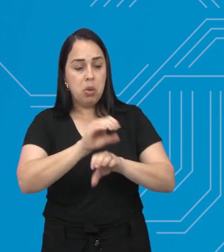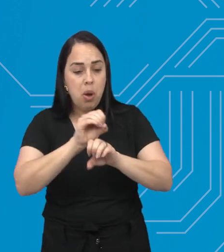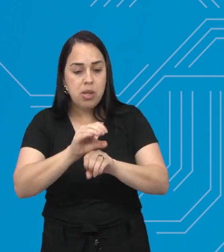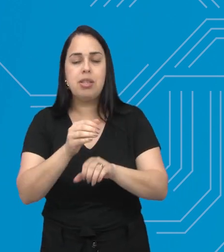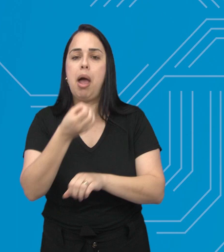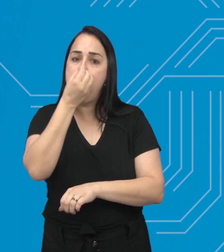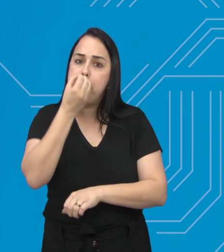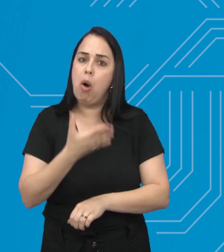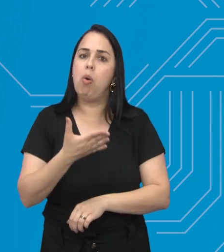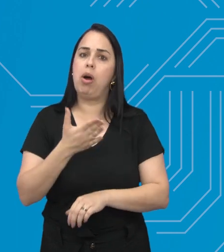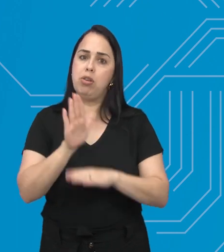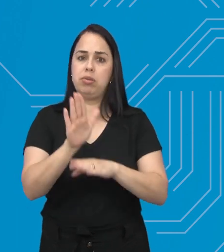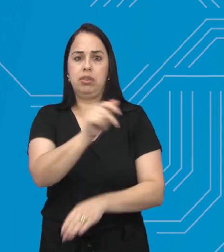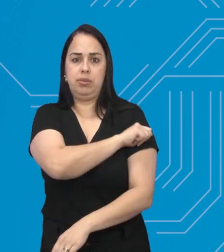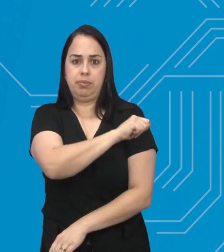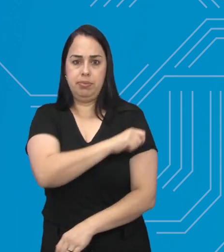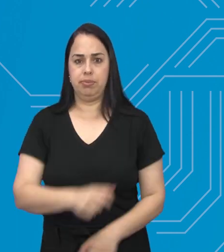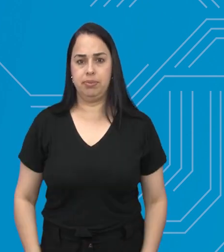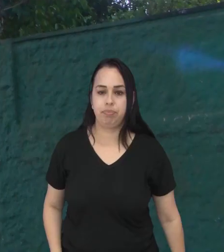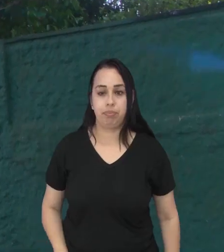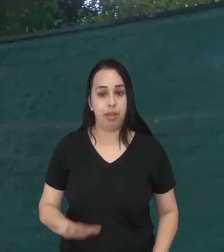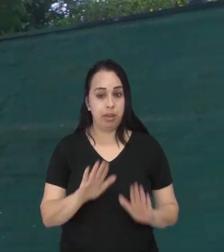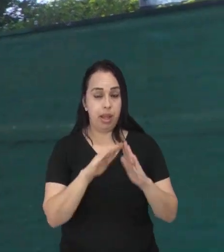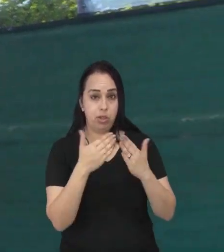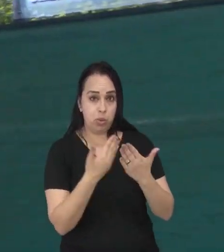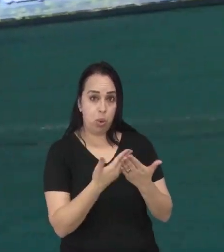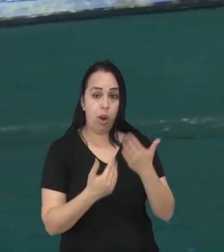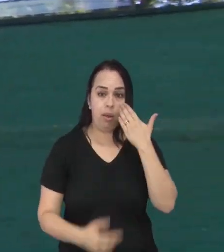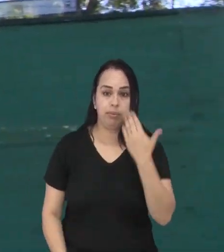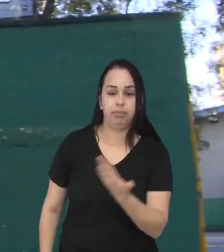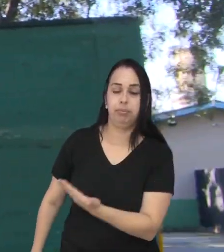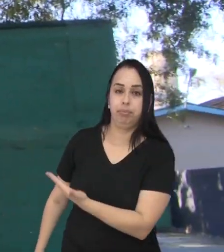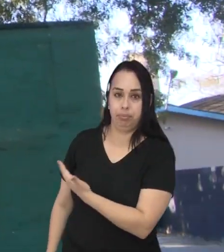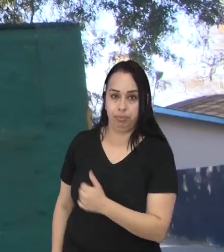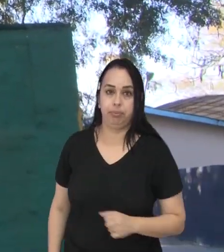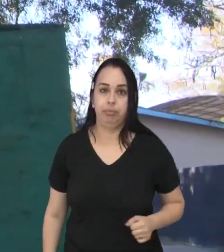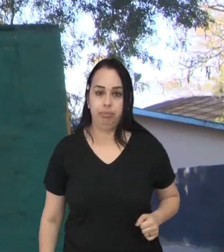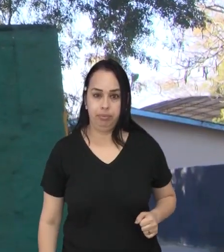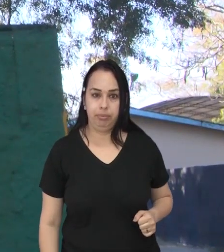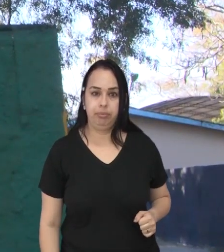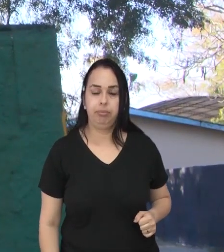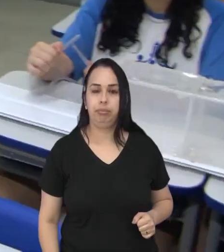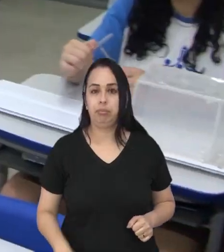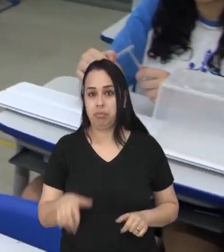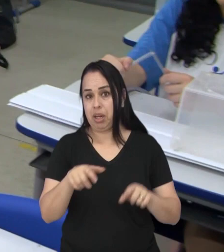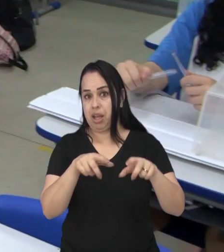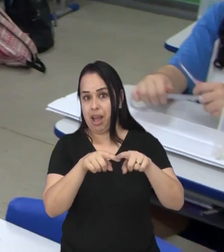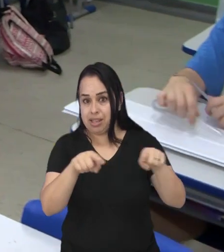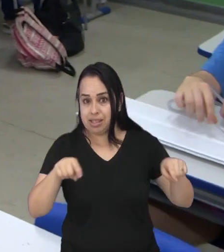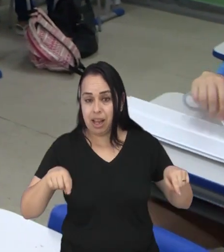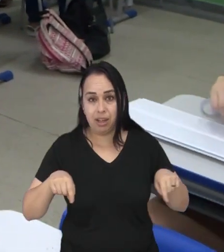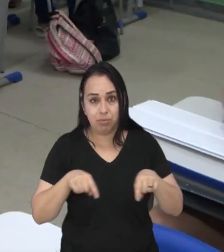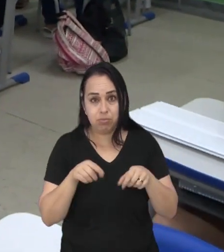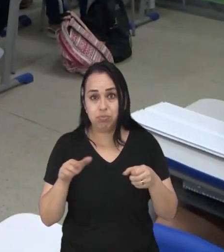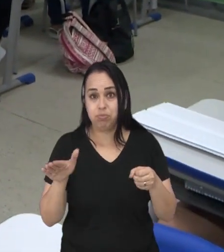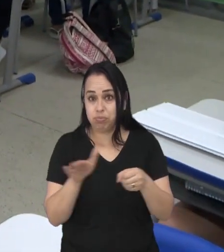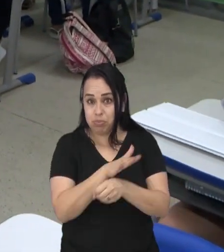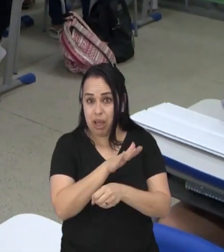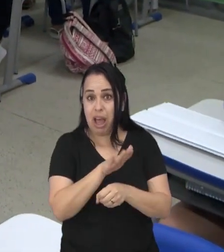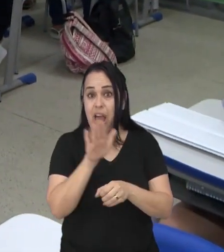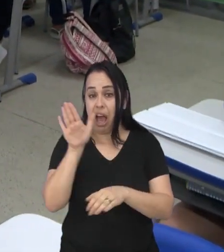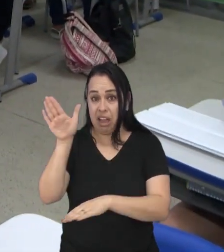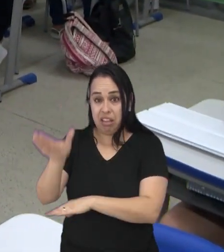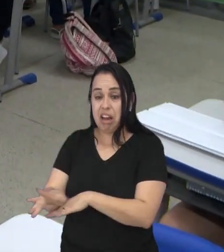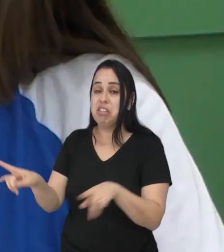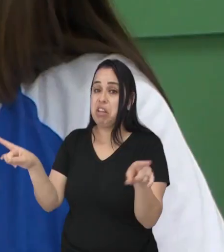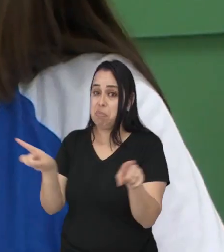especialistas, traz benefícios para os estudantes. Na escola estadual, o professor Joaquim Andrade Meirelles, a sala de aula está cheia, mesmo